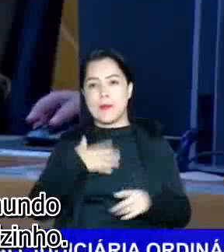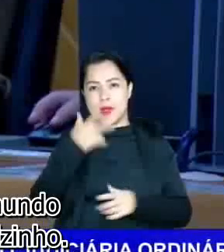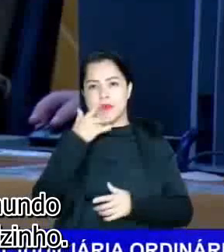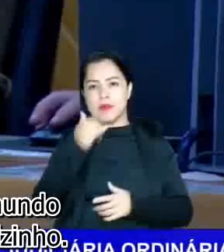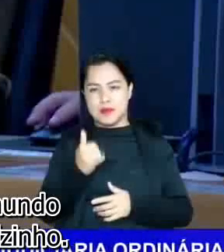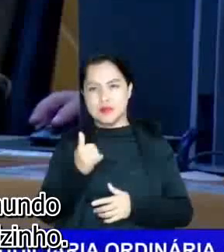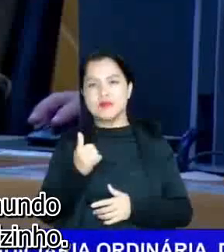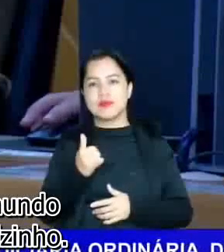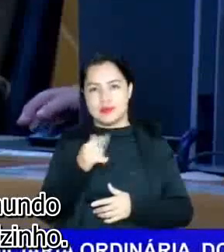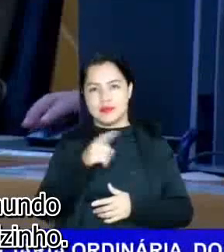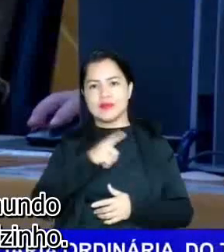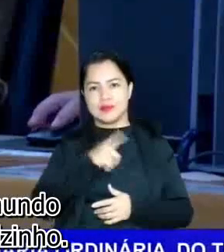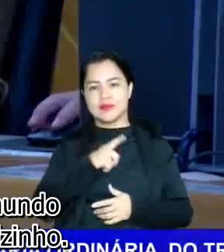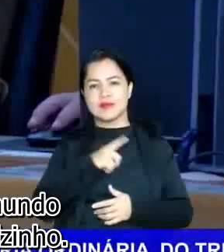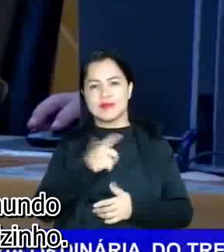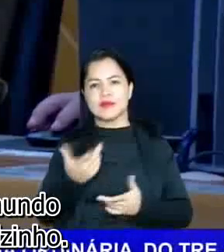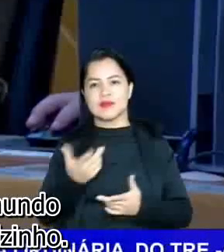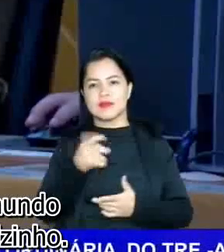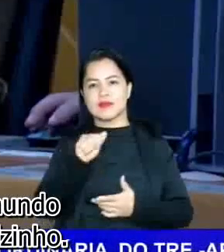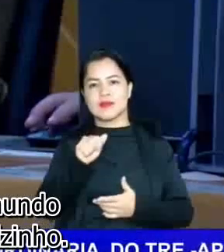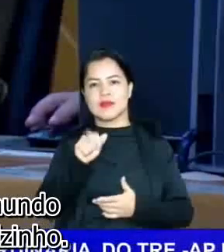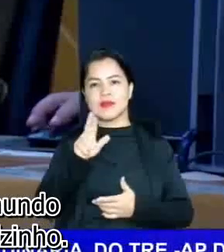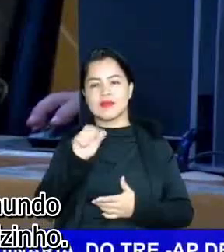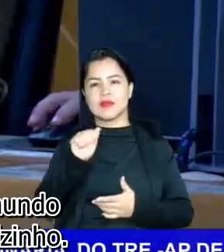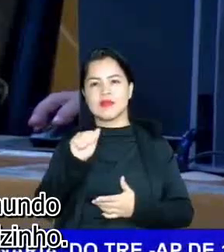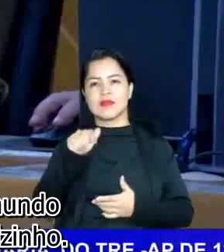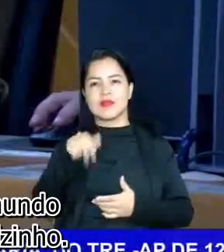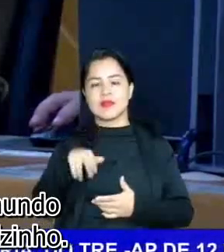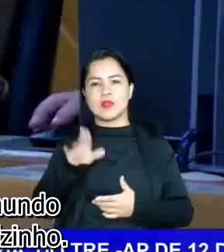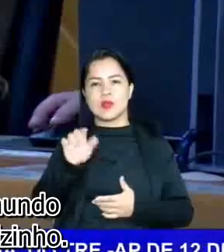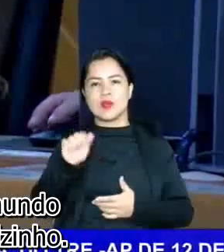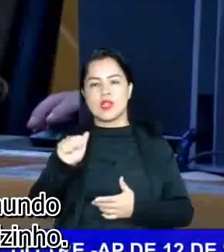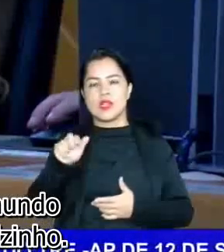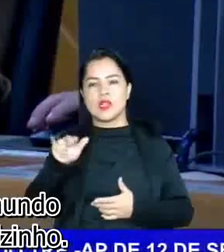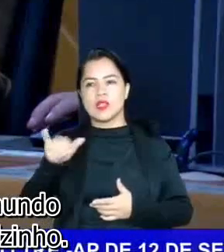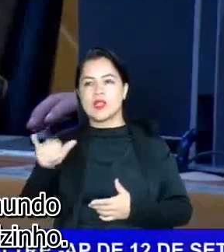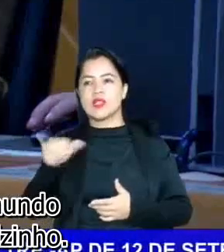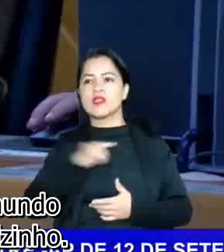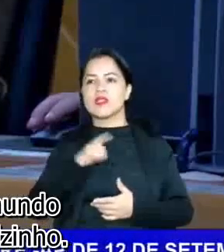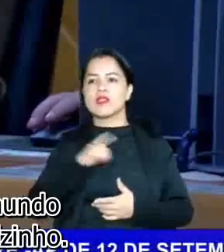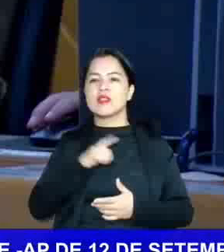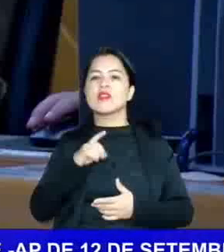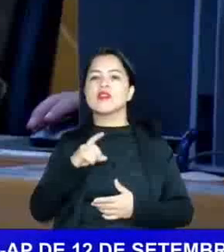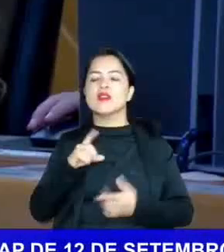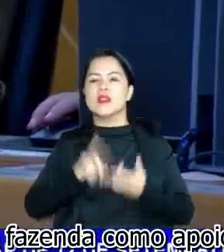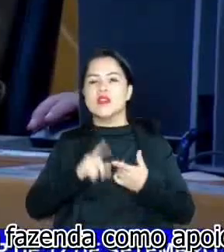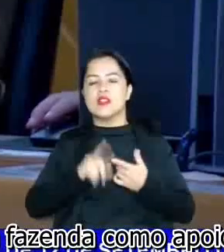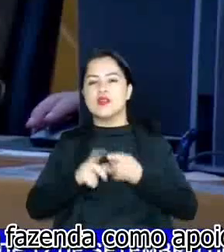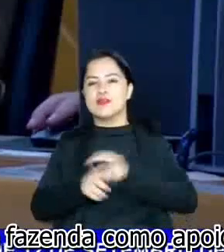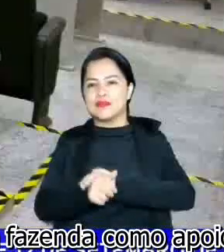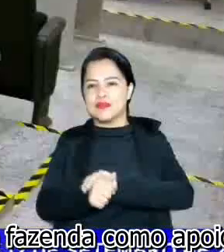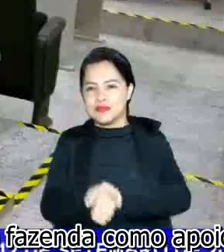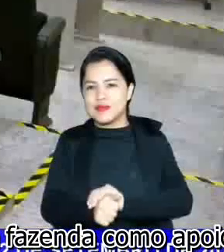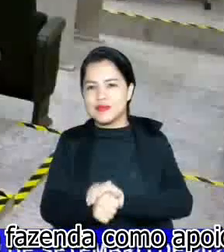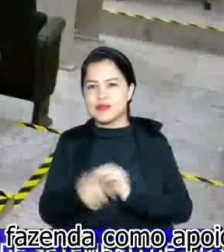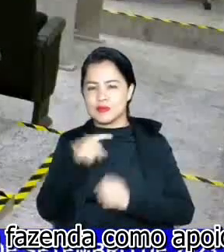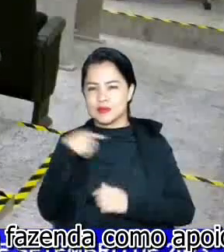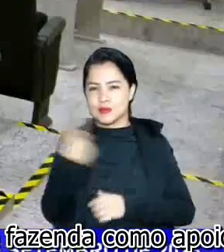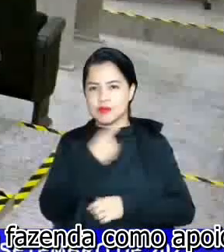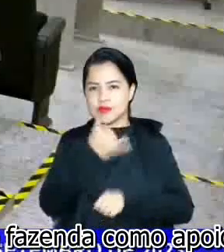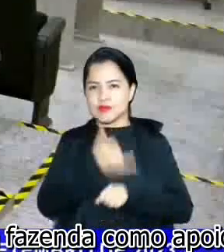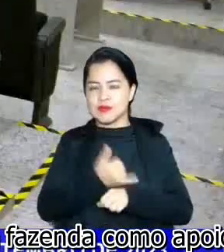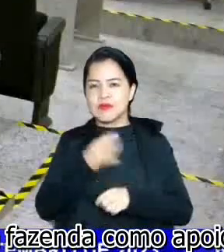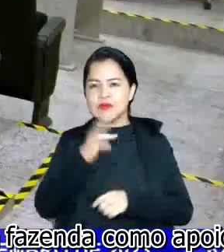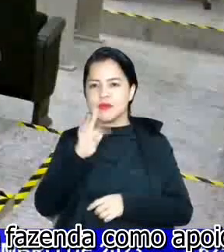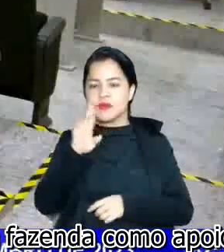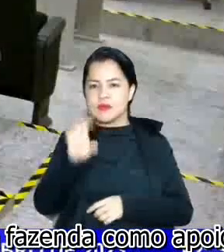ali no Araguari, todo mundo conhece, né? Santa Rosa, que também é Tartarugalzinho, né? Vamos fazer uma ação lá no Santa